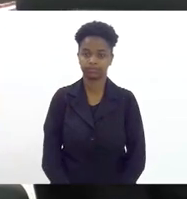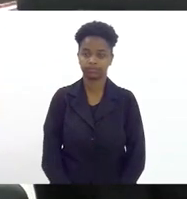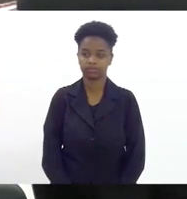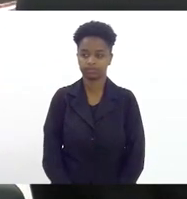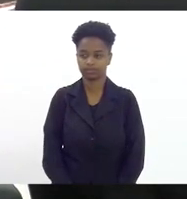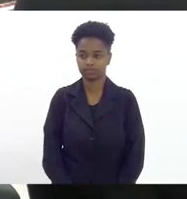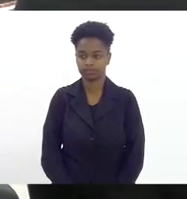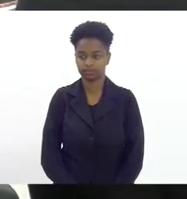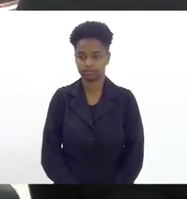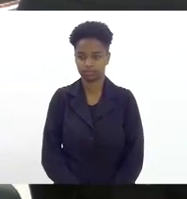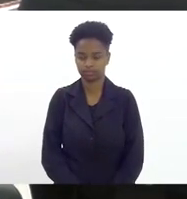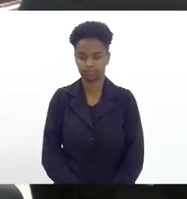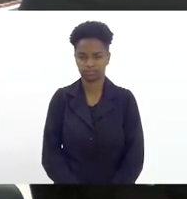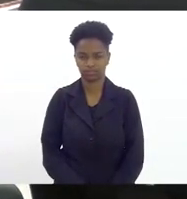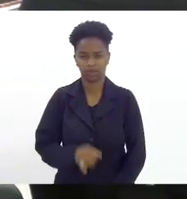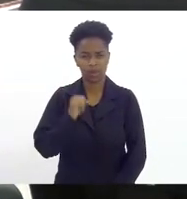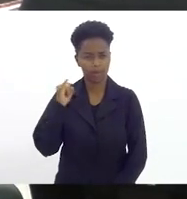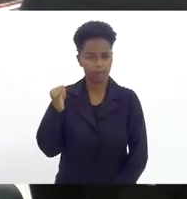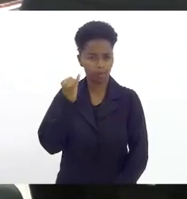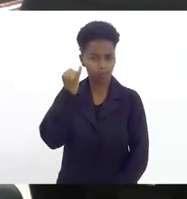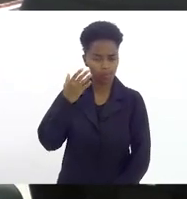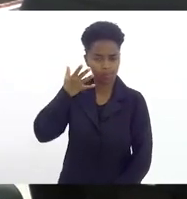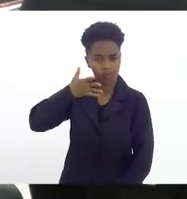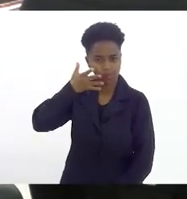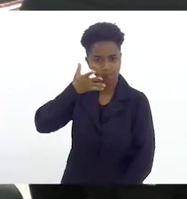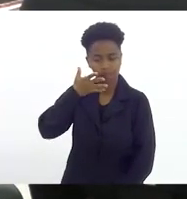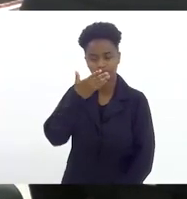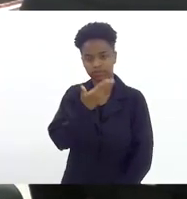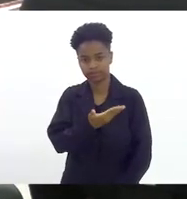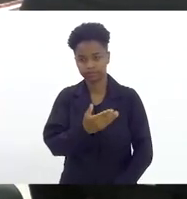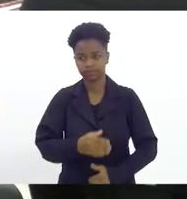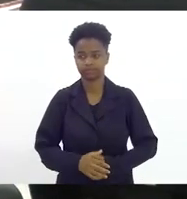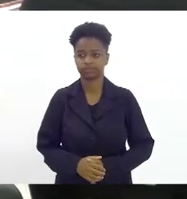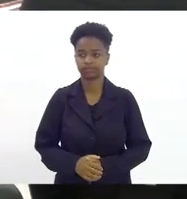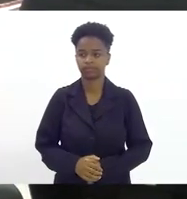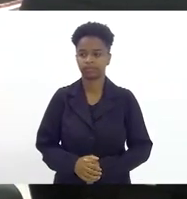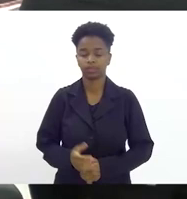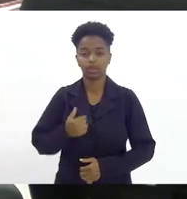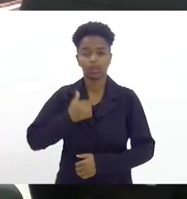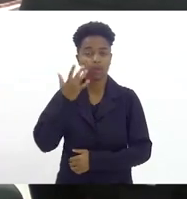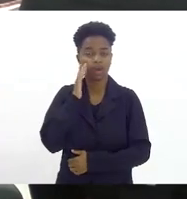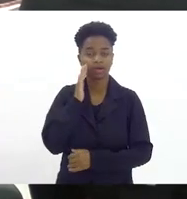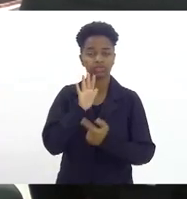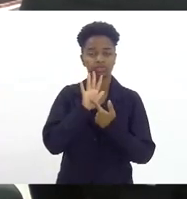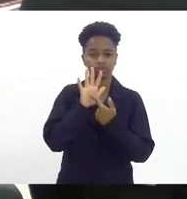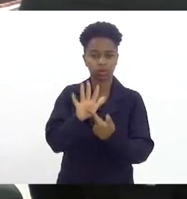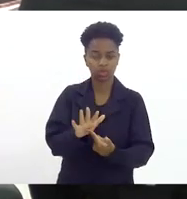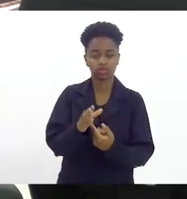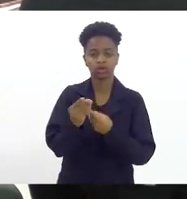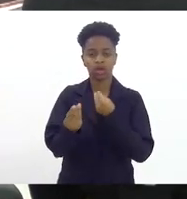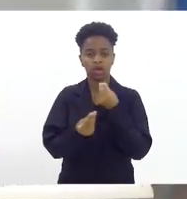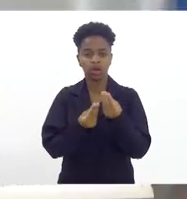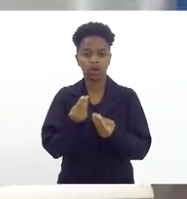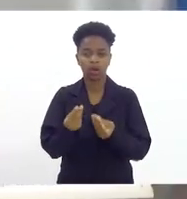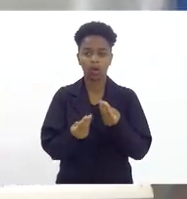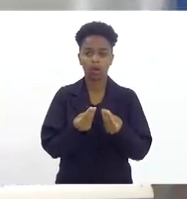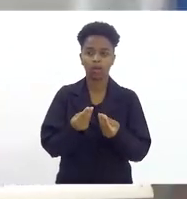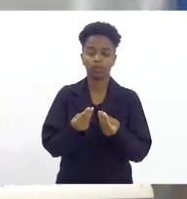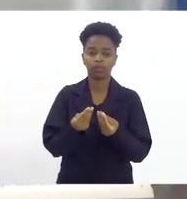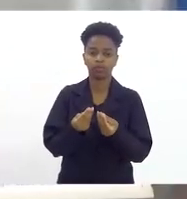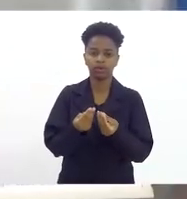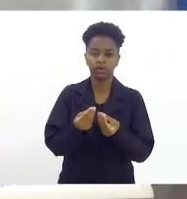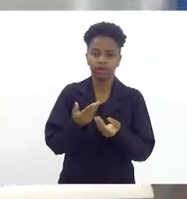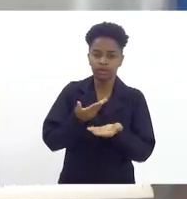muito importante as colocações de Doutor Gilson Reis acho que demonstram o caráter fluido desse capital